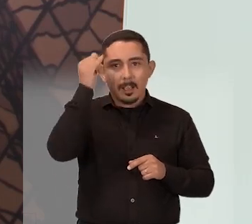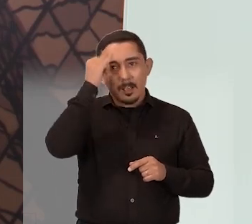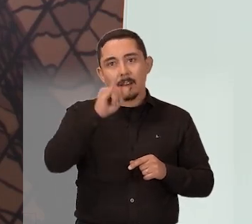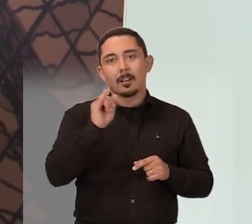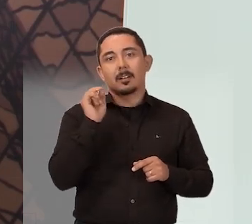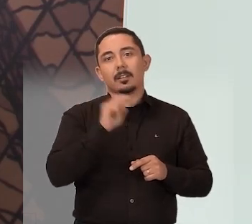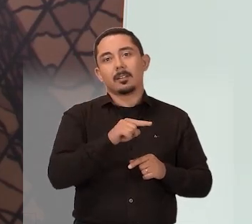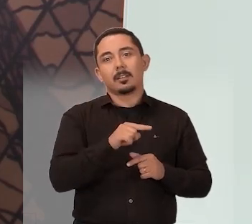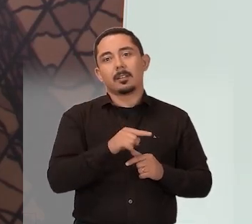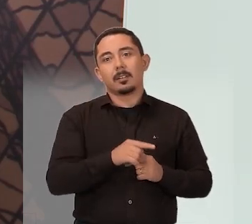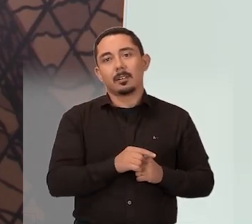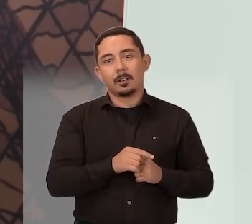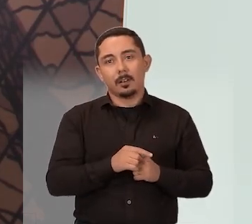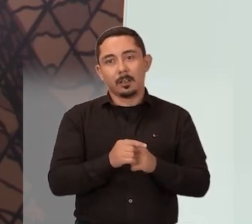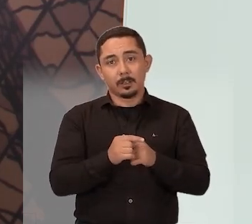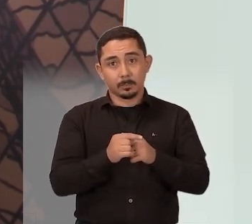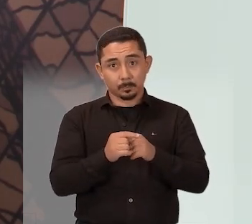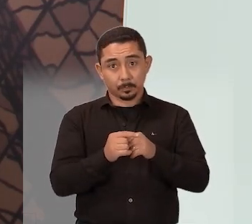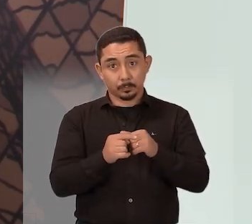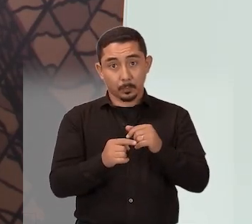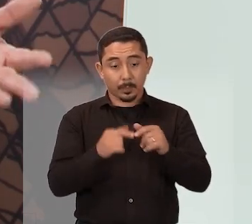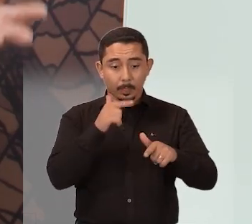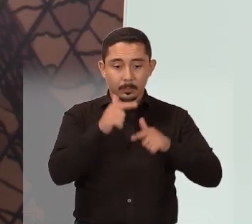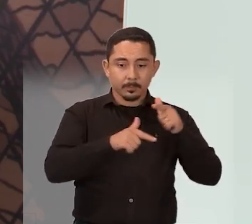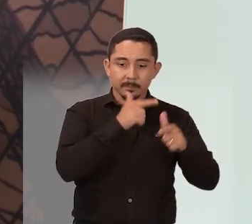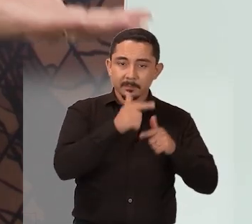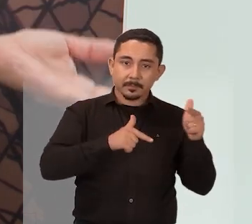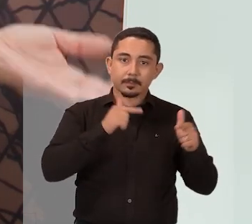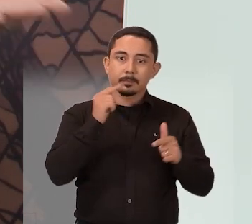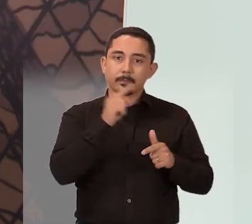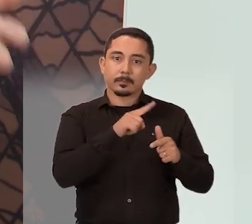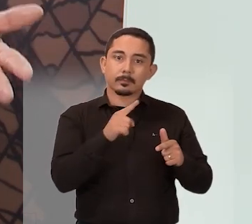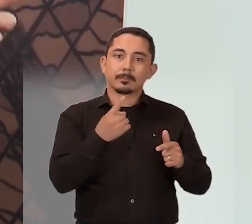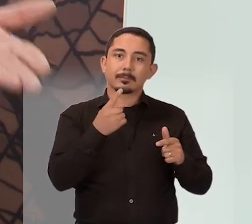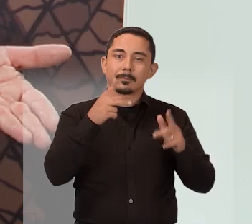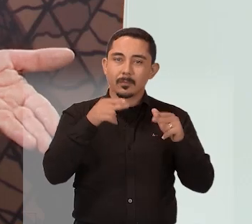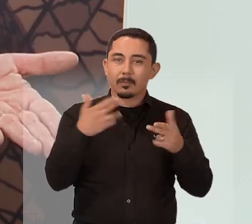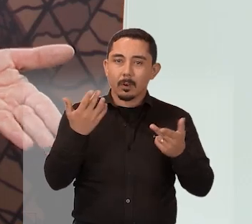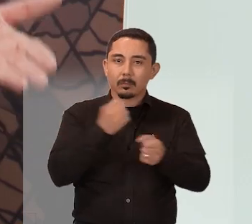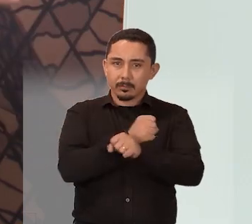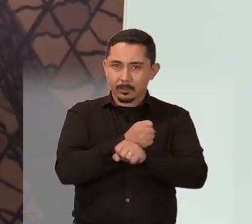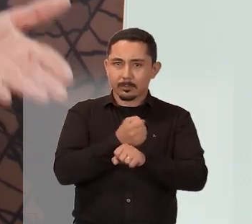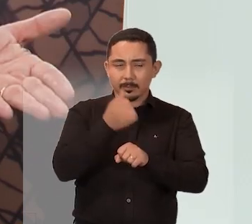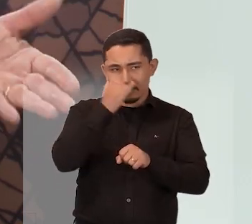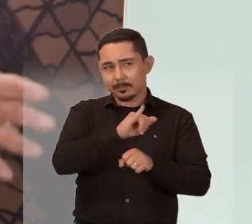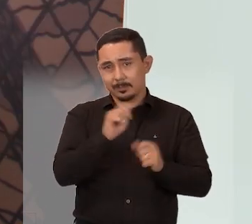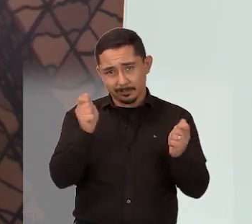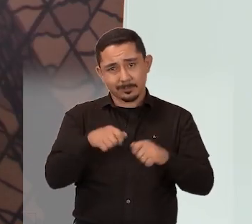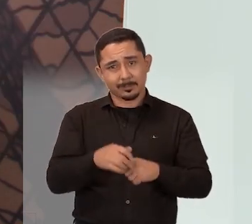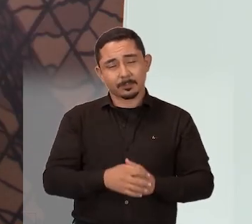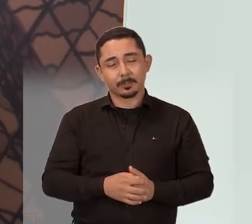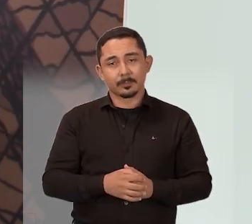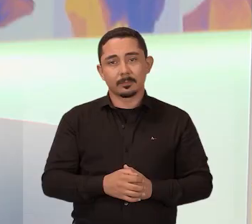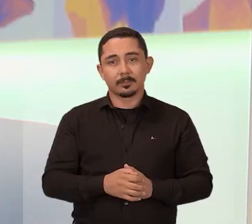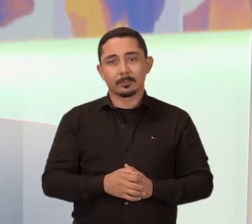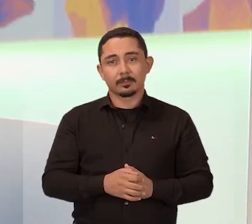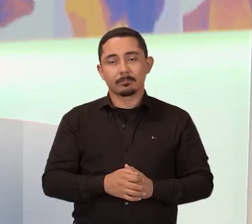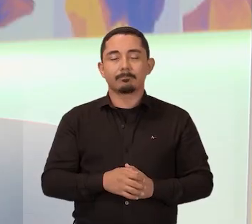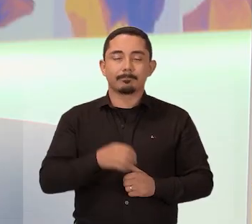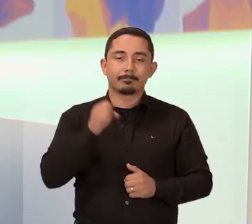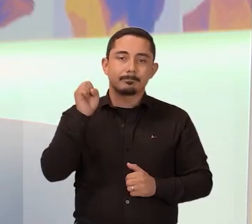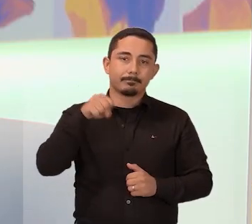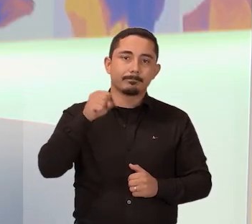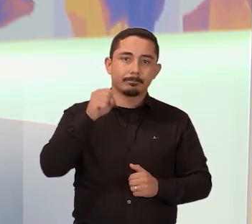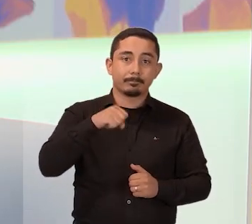tentativa de coibir mesmo que haja o trabalho, que a pessoa fique em situação análoga de escravo, ocorra?